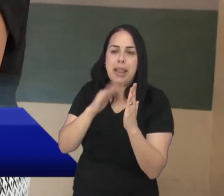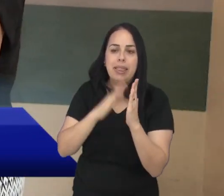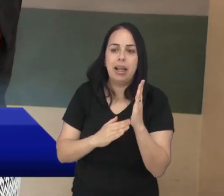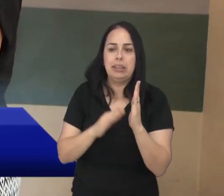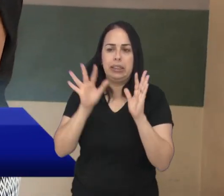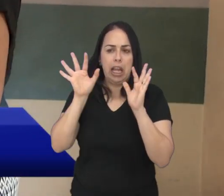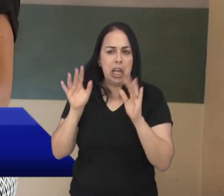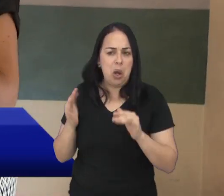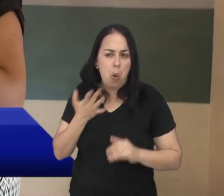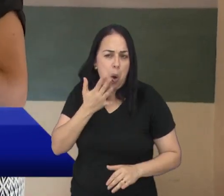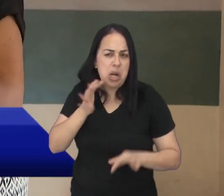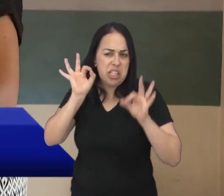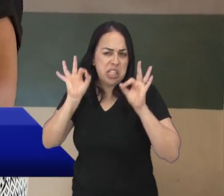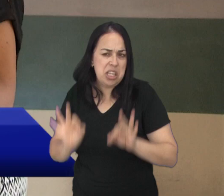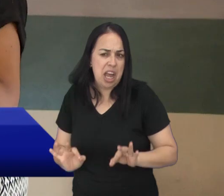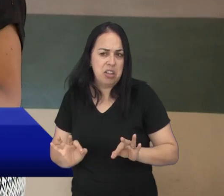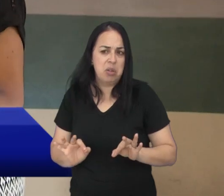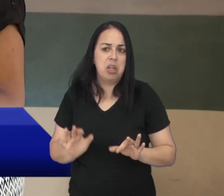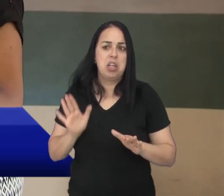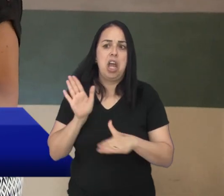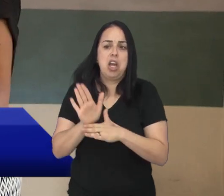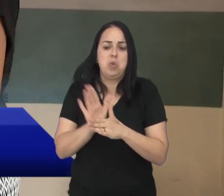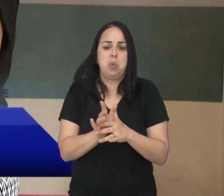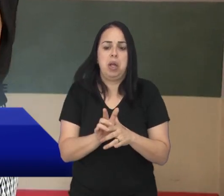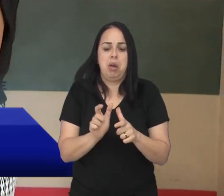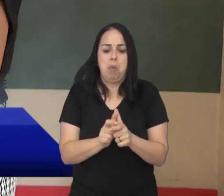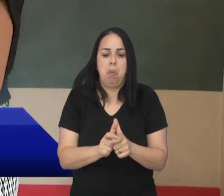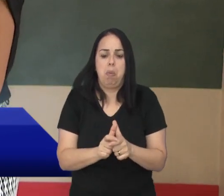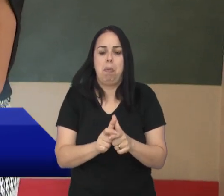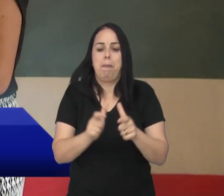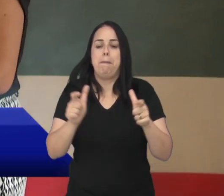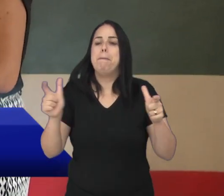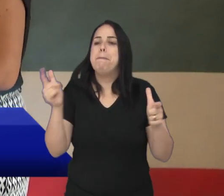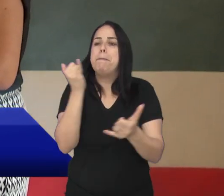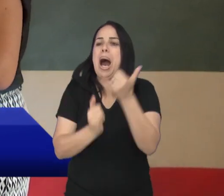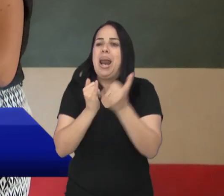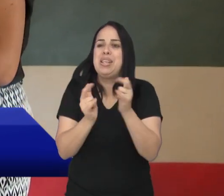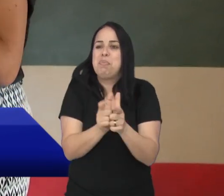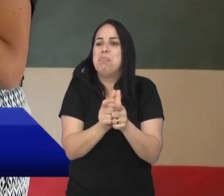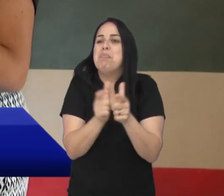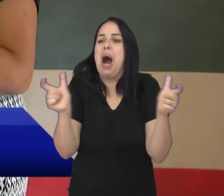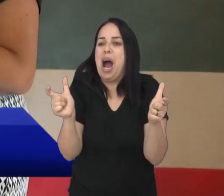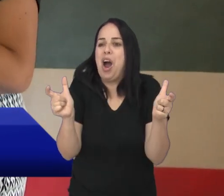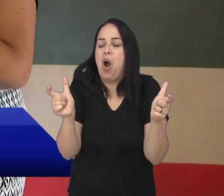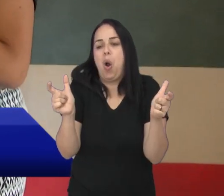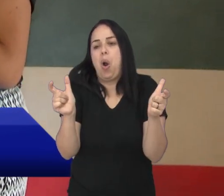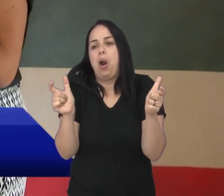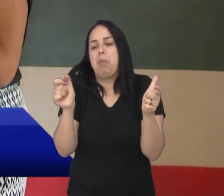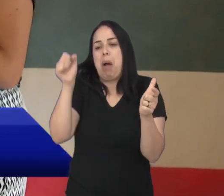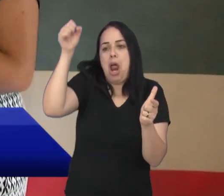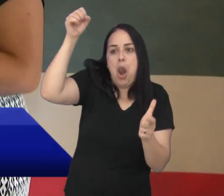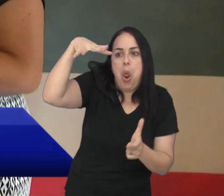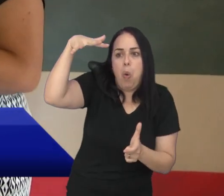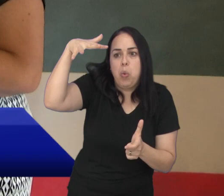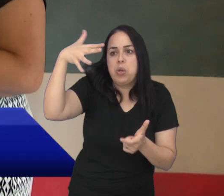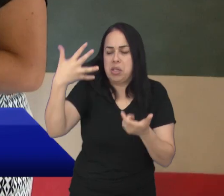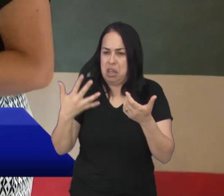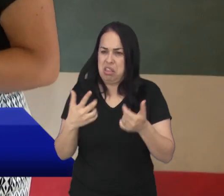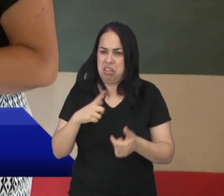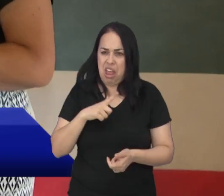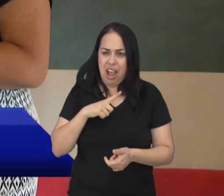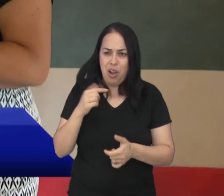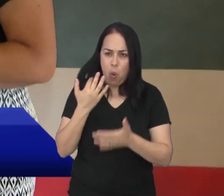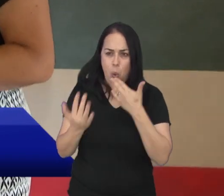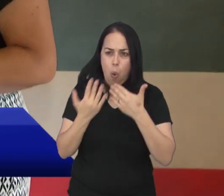posso usar? Tem cor certa para aumentar o ambiente, para deixar ele mais aconchegante, para deixar ele mais luminoso?